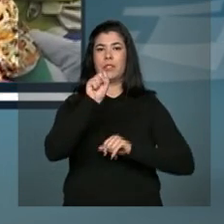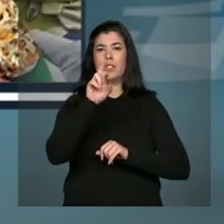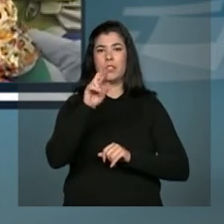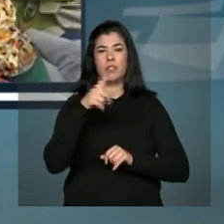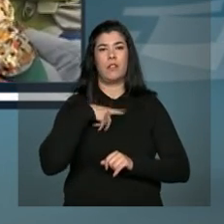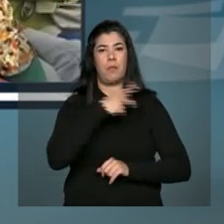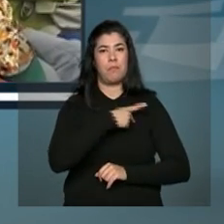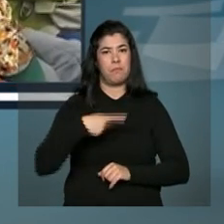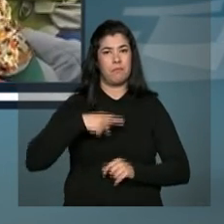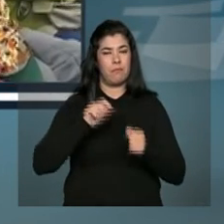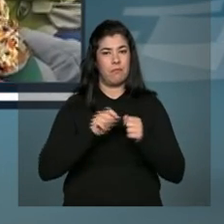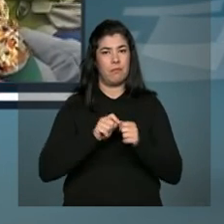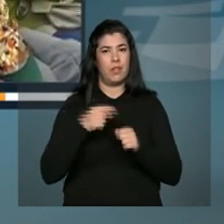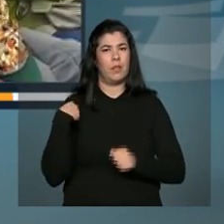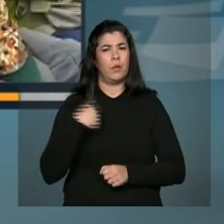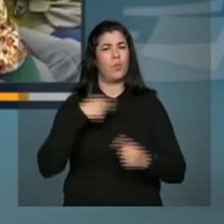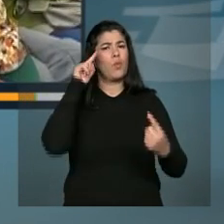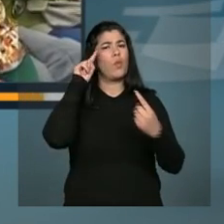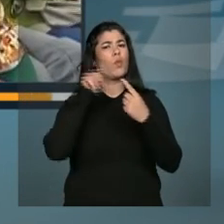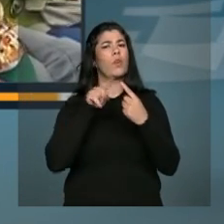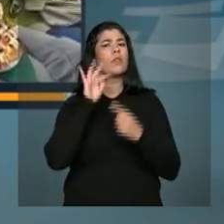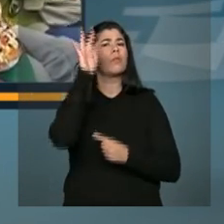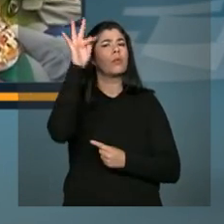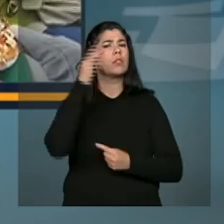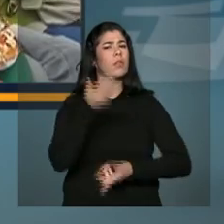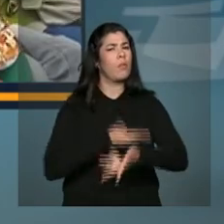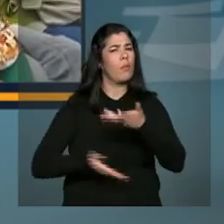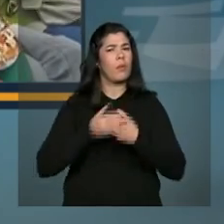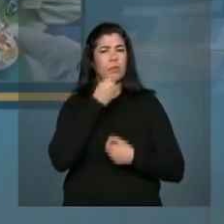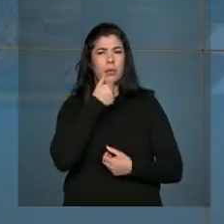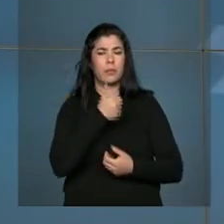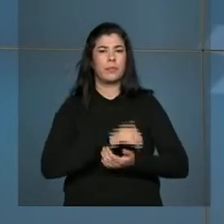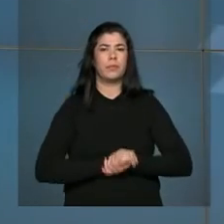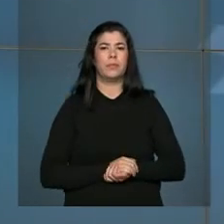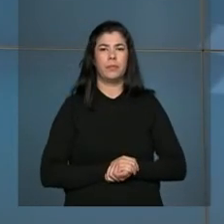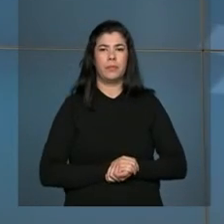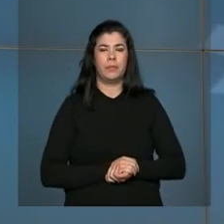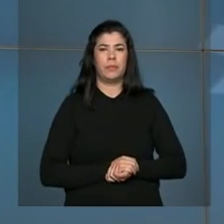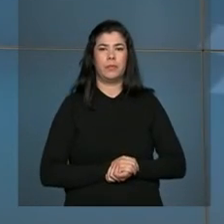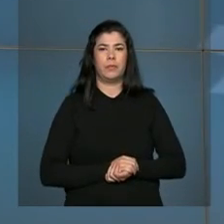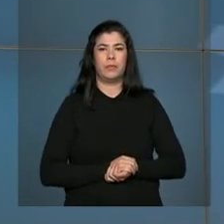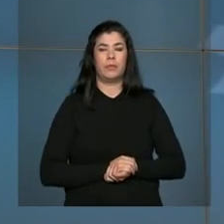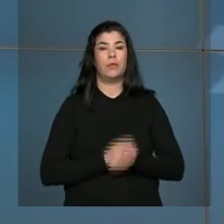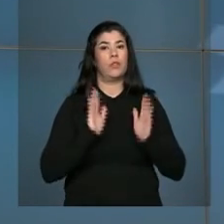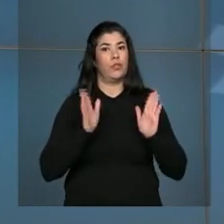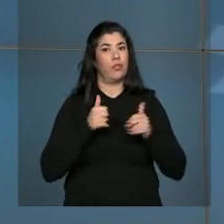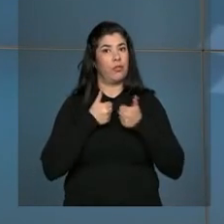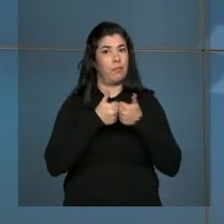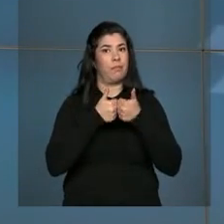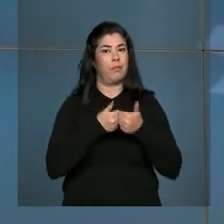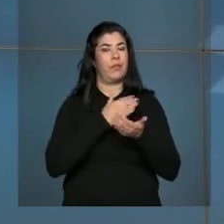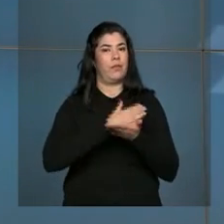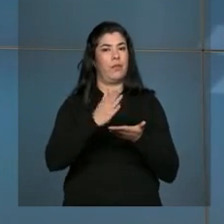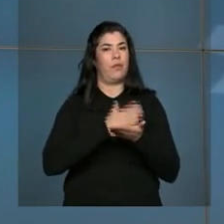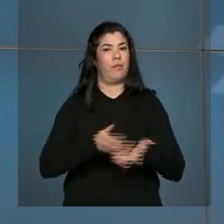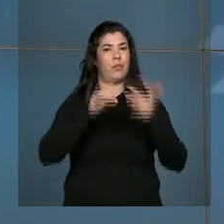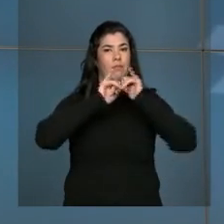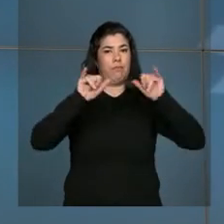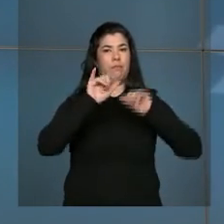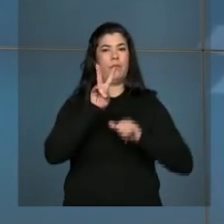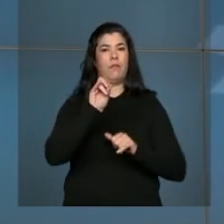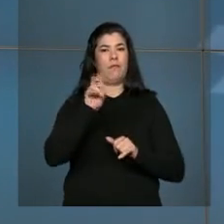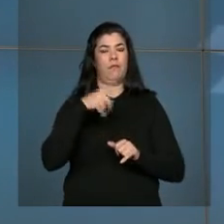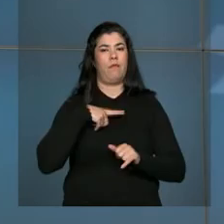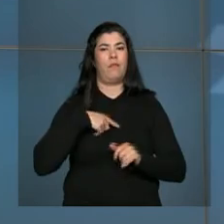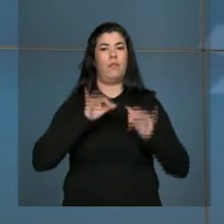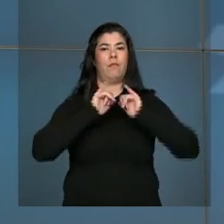gente, porque a nossa perspectiva e essa relação é muito boa. E daqui a pouco você acompanha ao vivo o lançamento do